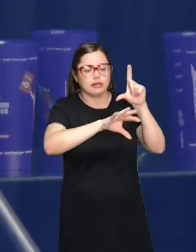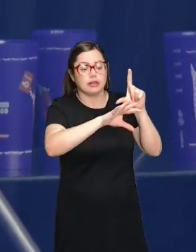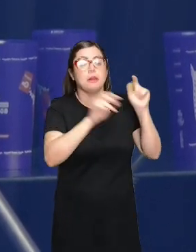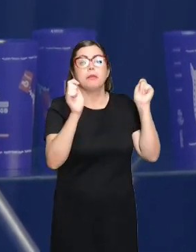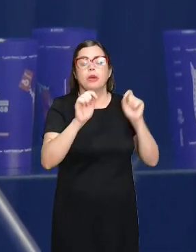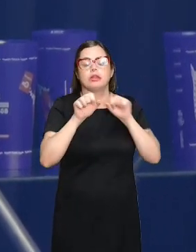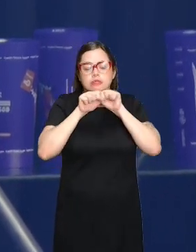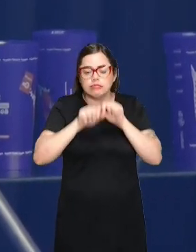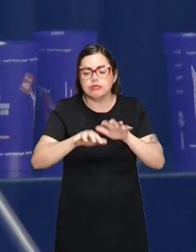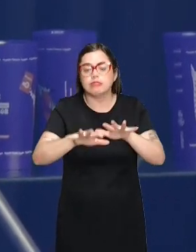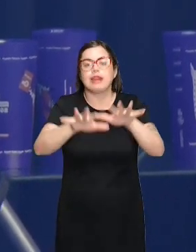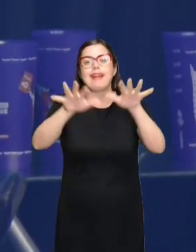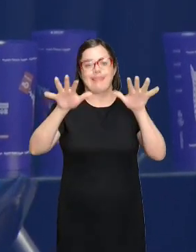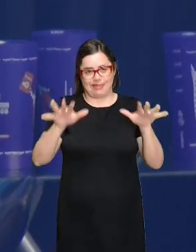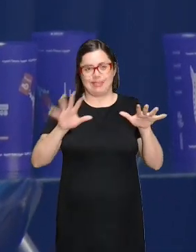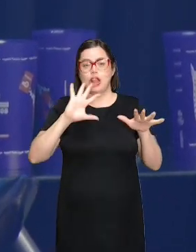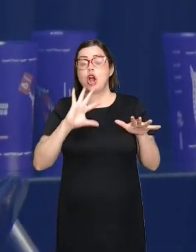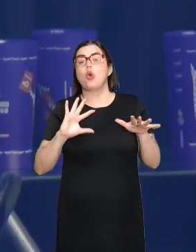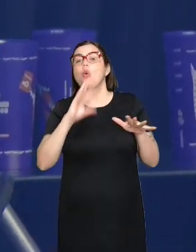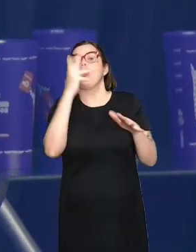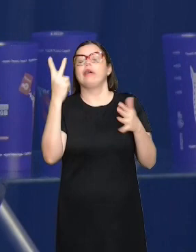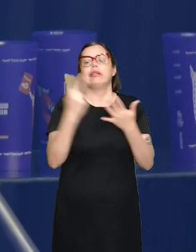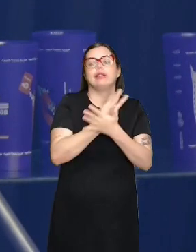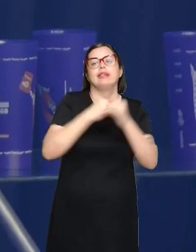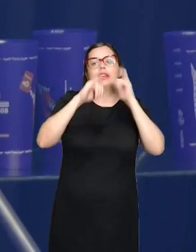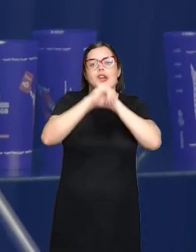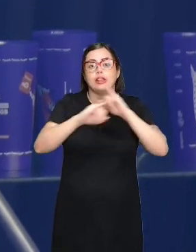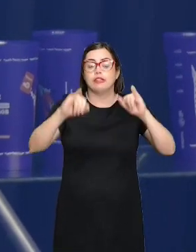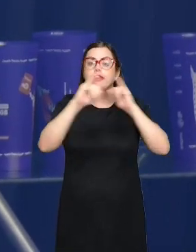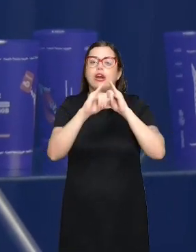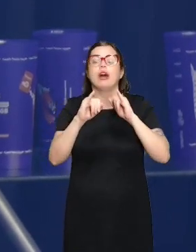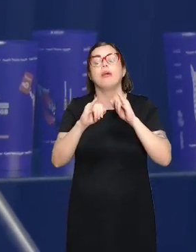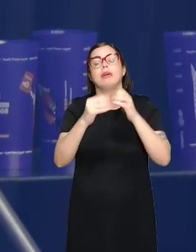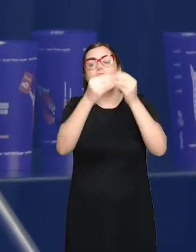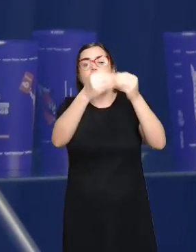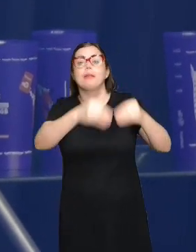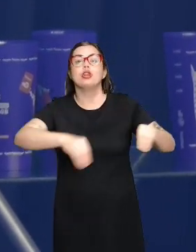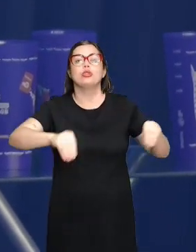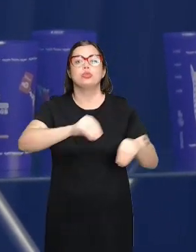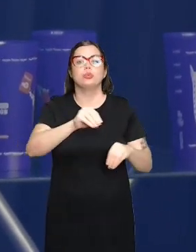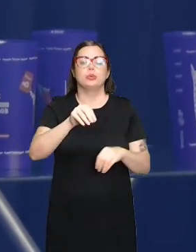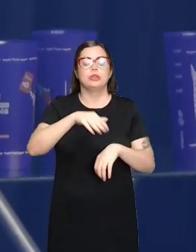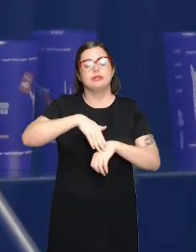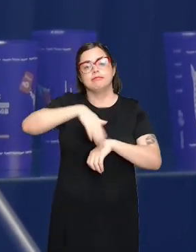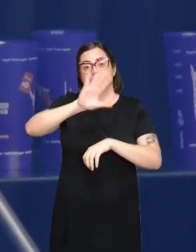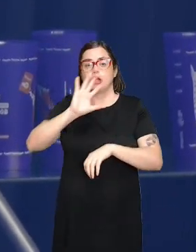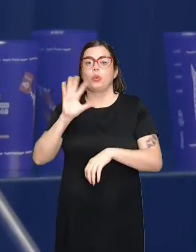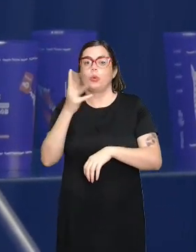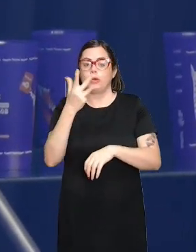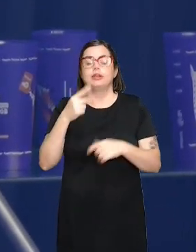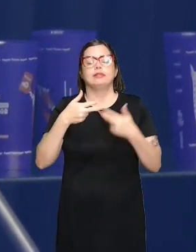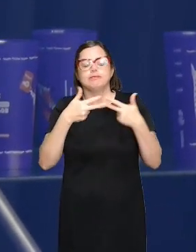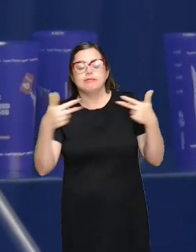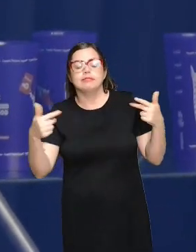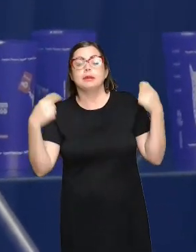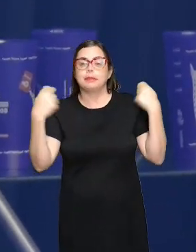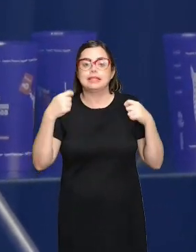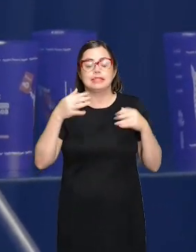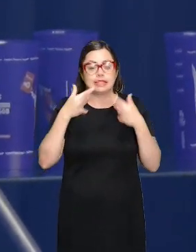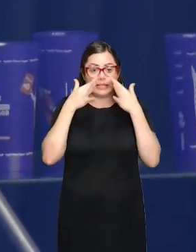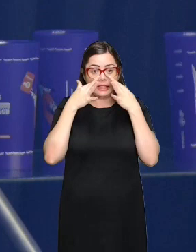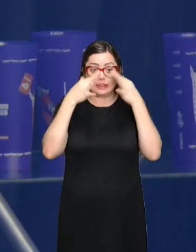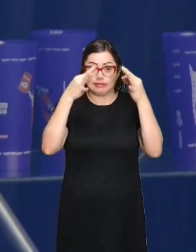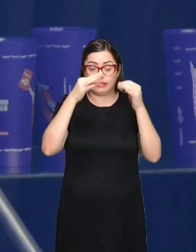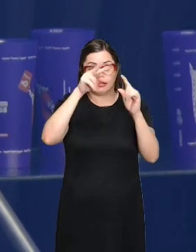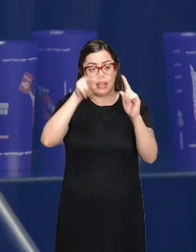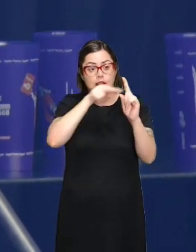impregnando, disseminando informações que são prejudiciais em grande sentido. Então, há essa necessidade de que a gente tenha um olhar um pouco mais